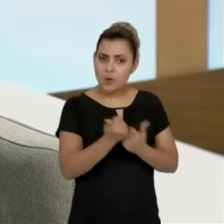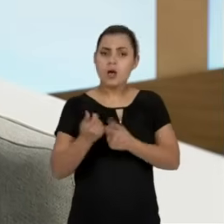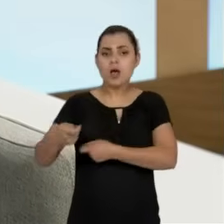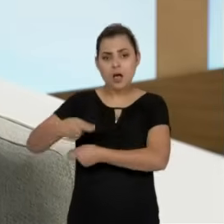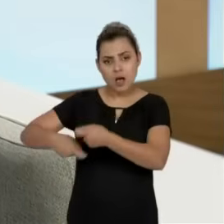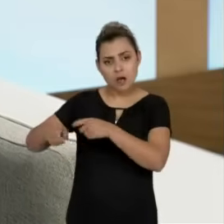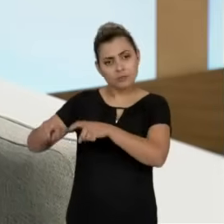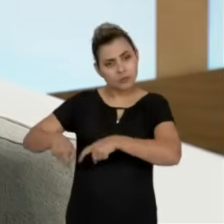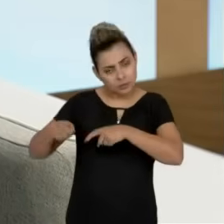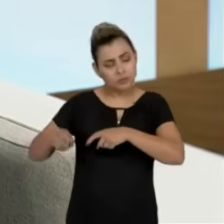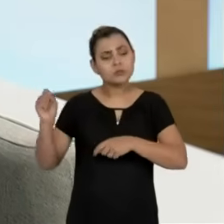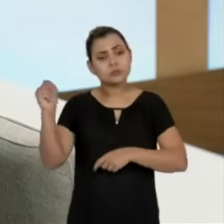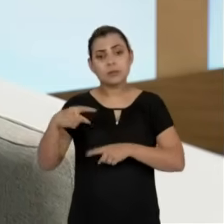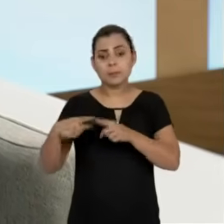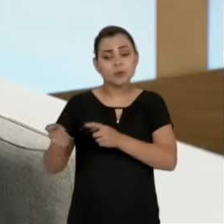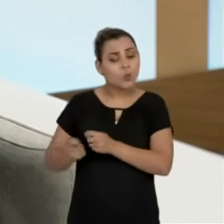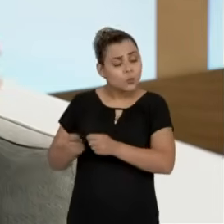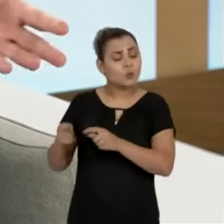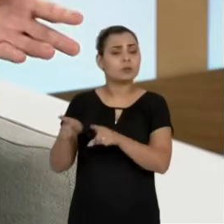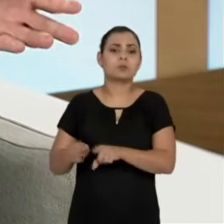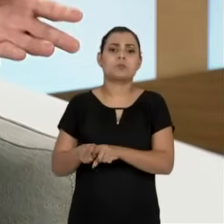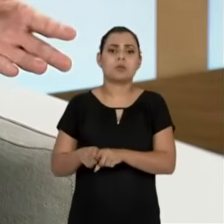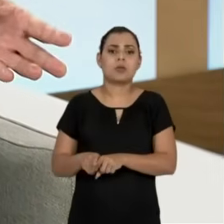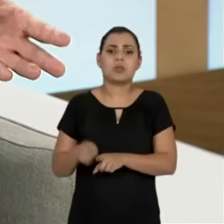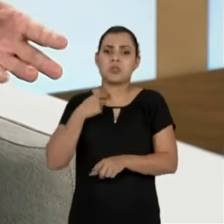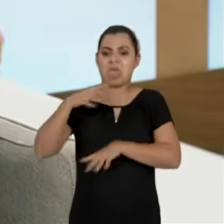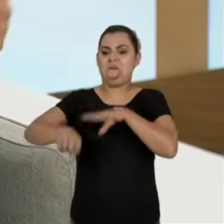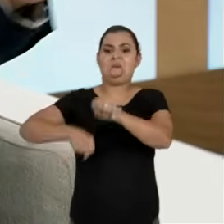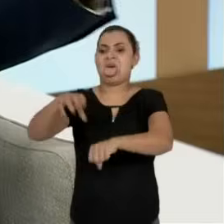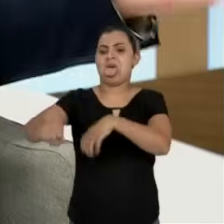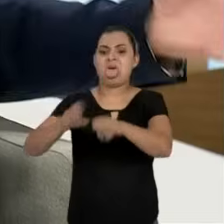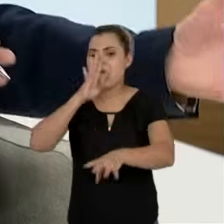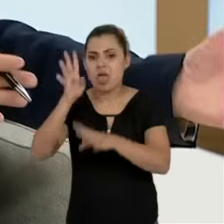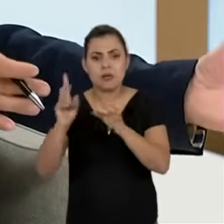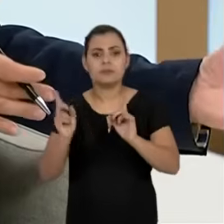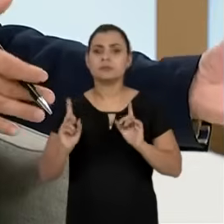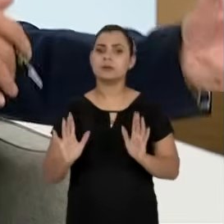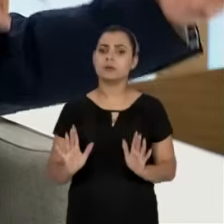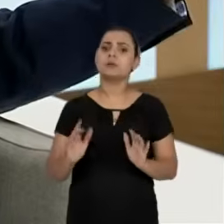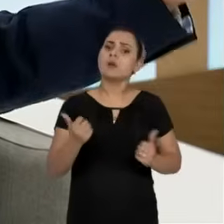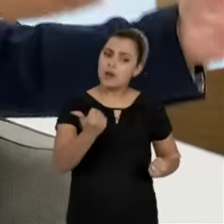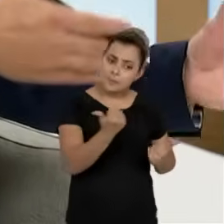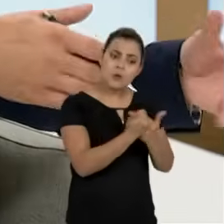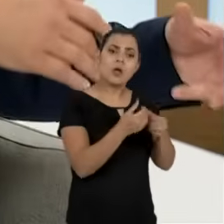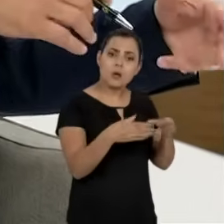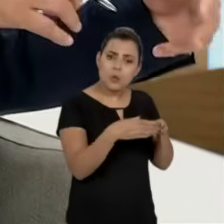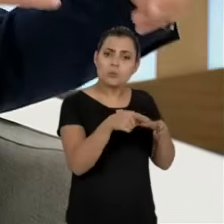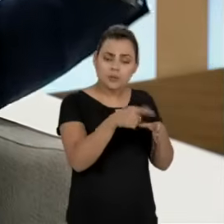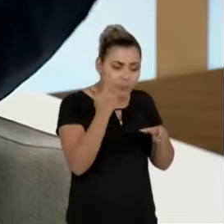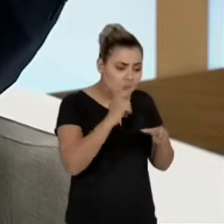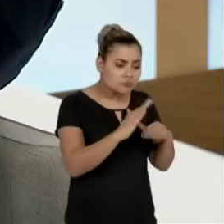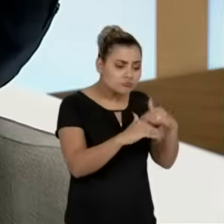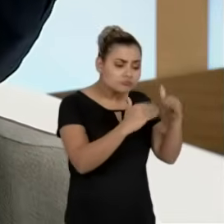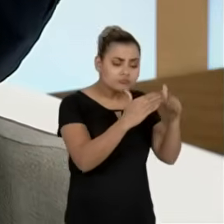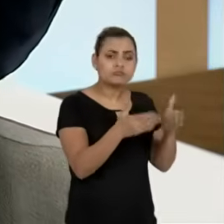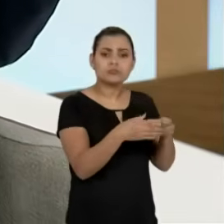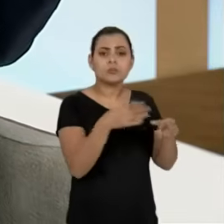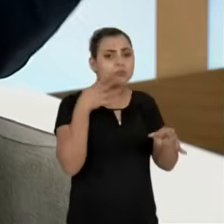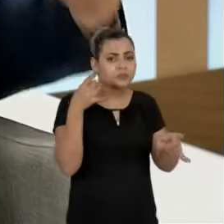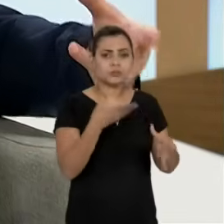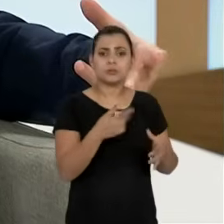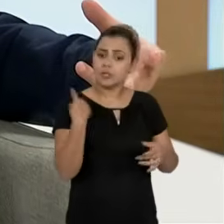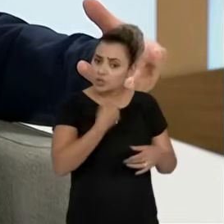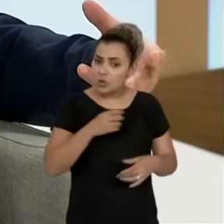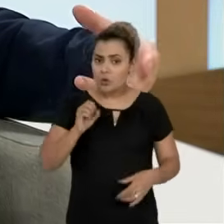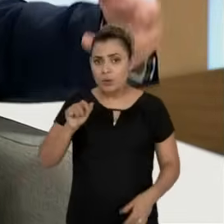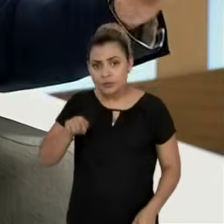seja sustentável, se controle também, não precisa invadir nem ser legal. Vamos apoiar as pequenas comunidades para elas se desenvolverem. Nós somos uma ONG a